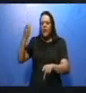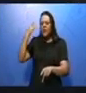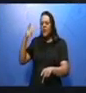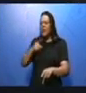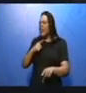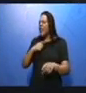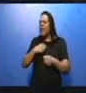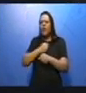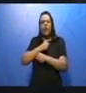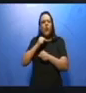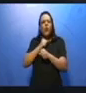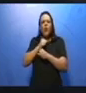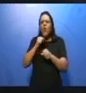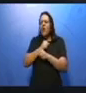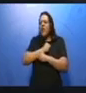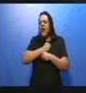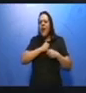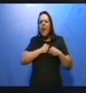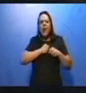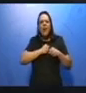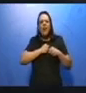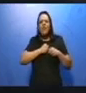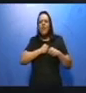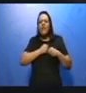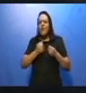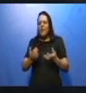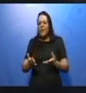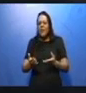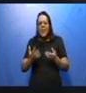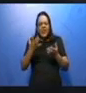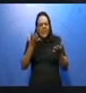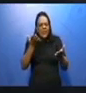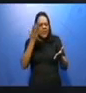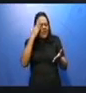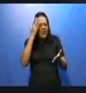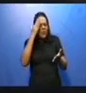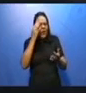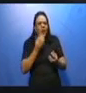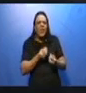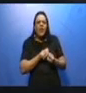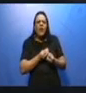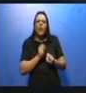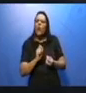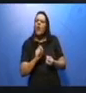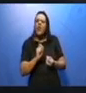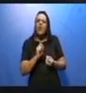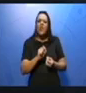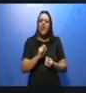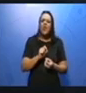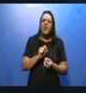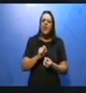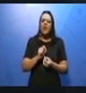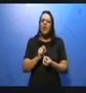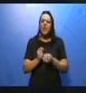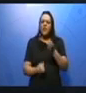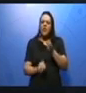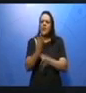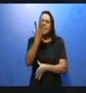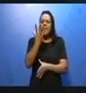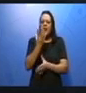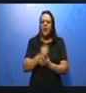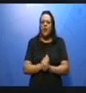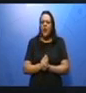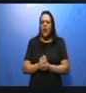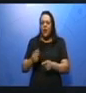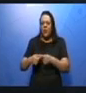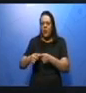faz uma retrospectiva na história. Por quê? Do nada, será que surgiu? Ele cresceu vendo imagens delas em revistas